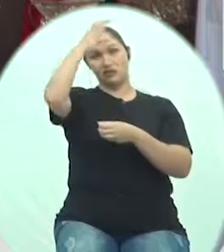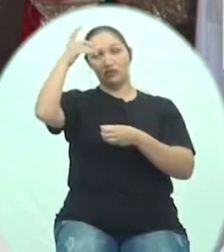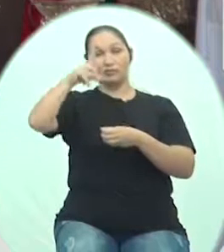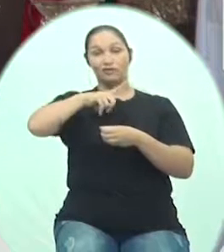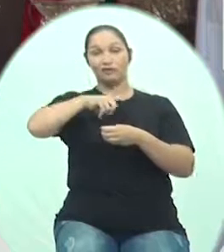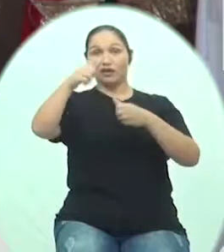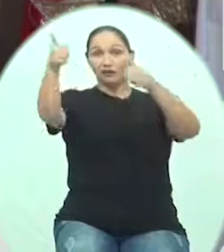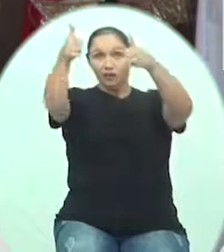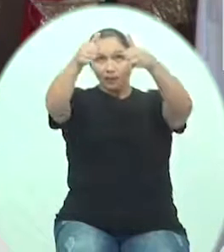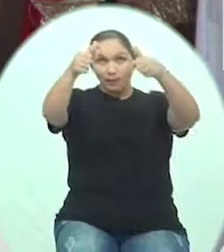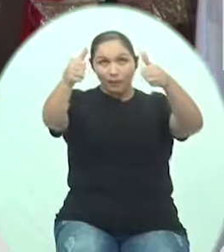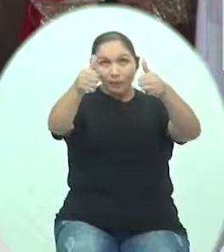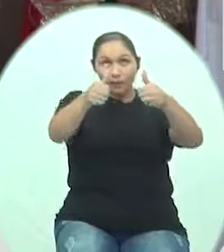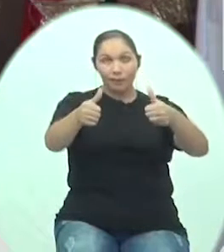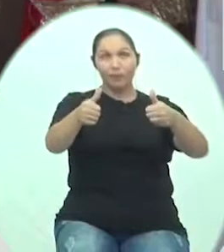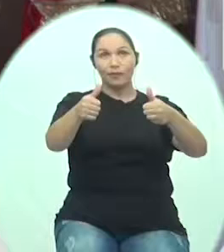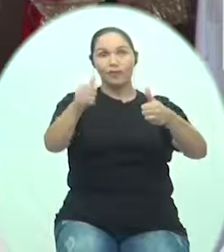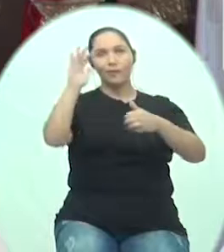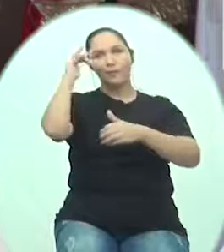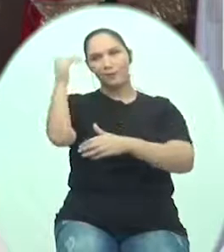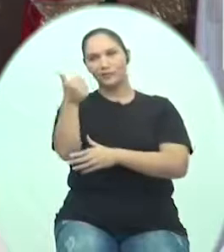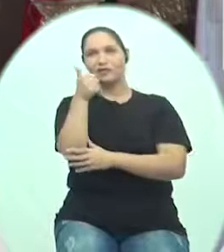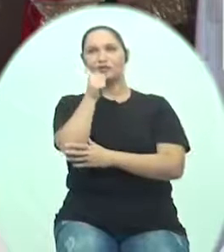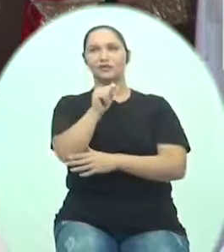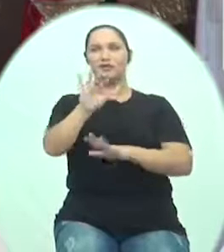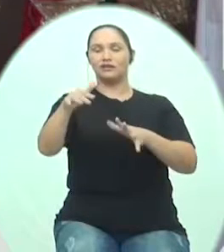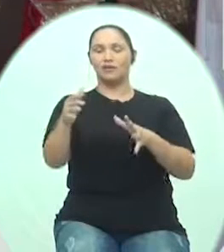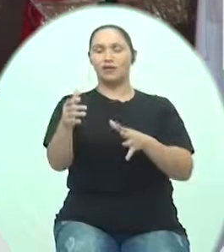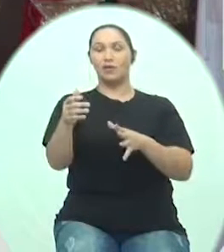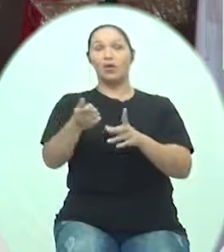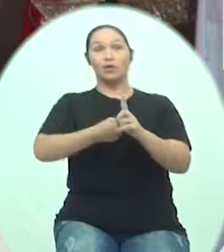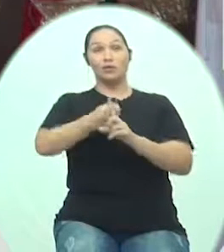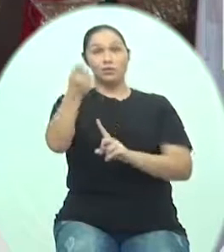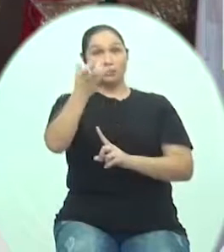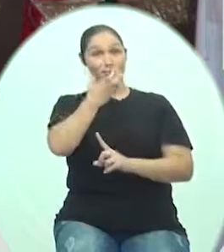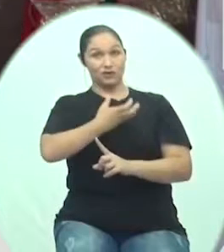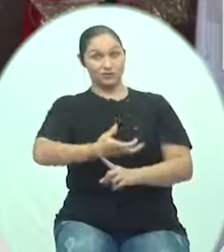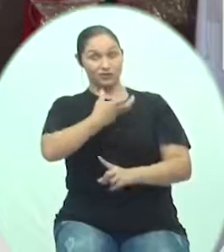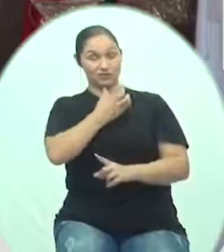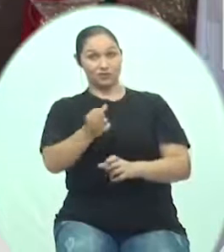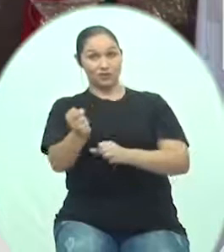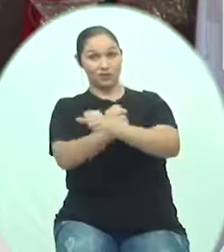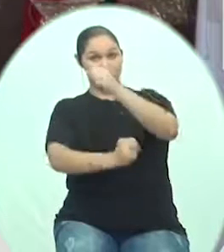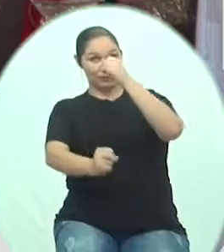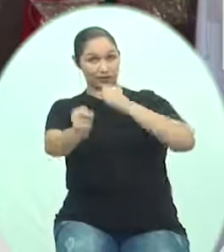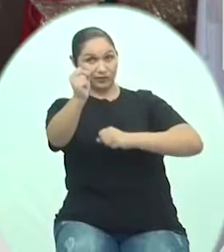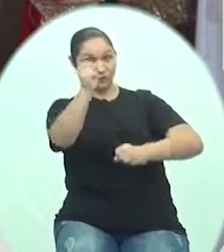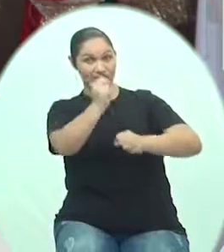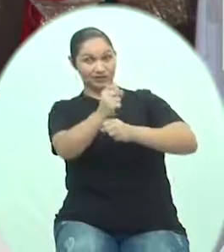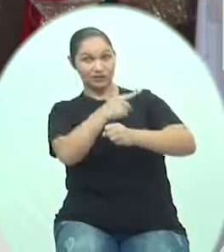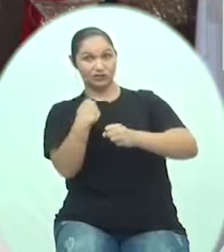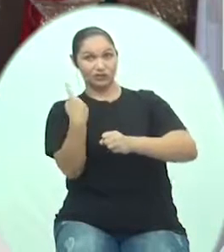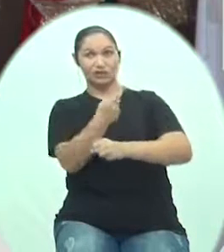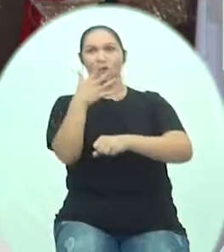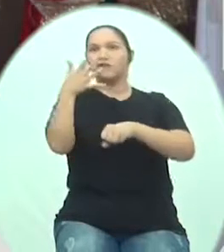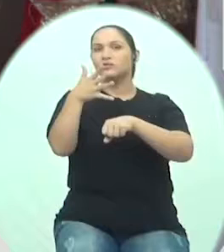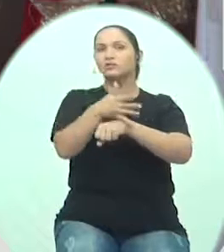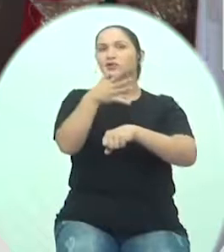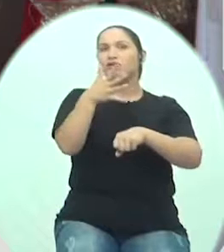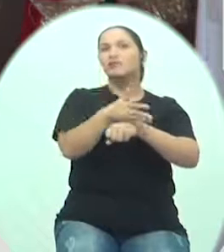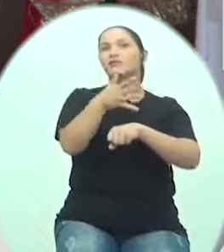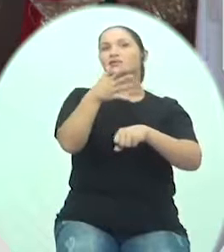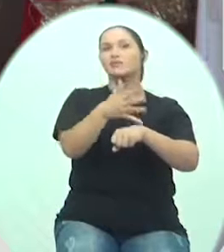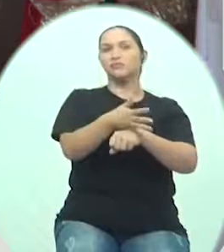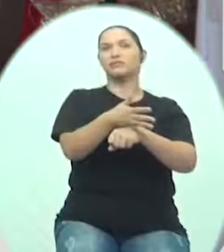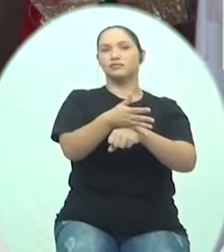mulheres em dezembro do ano passado participamos da exibição deste documentário os colhedeiras de